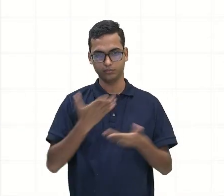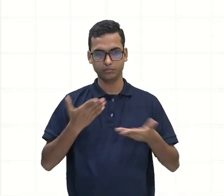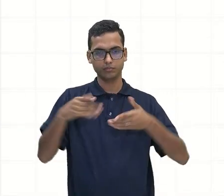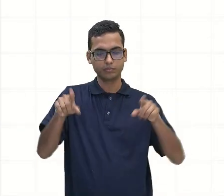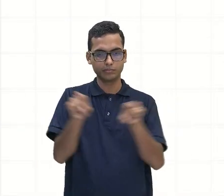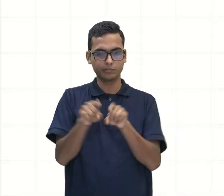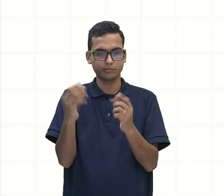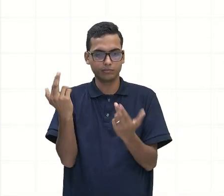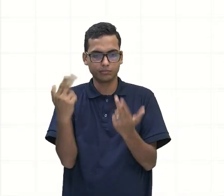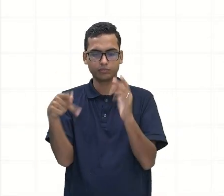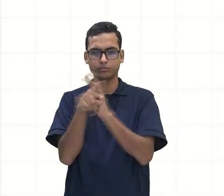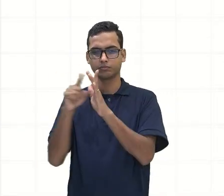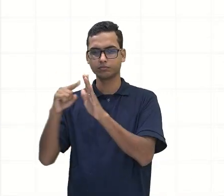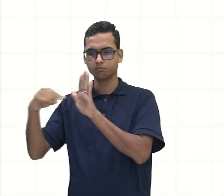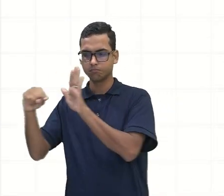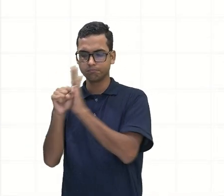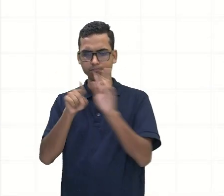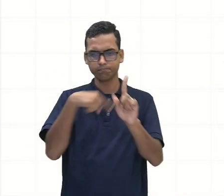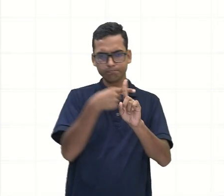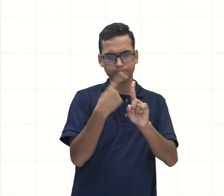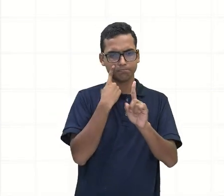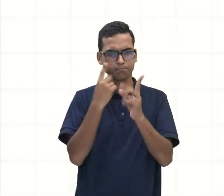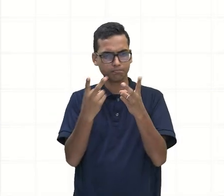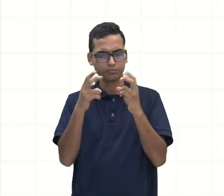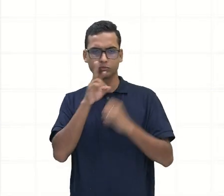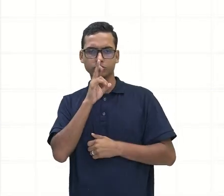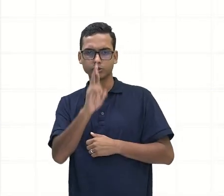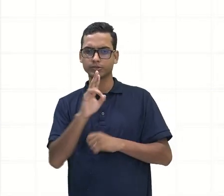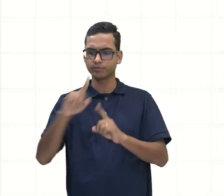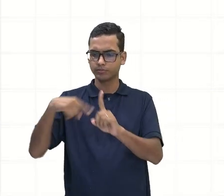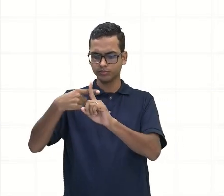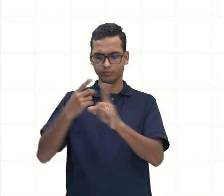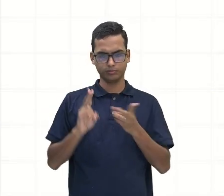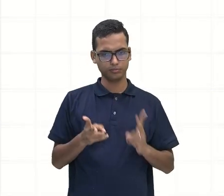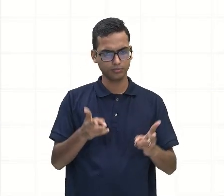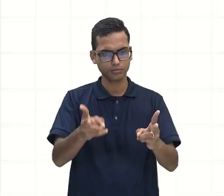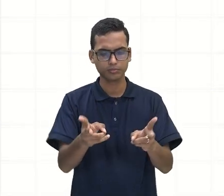na multiplicação, o resultado é sempre positivo. Já